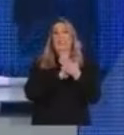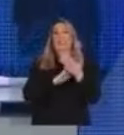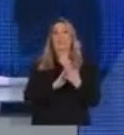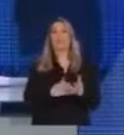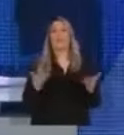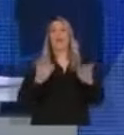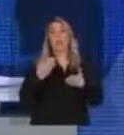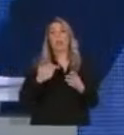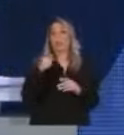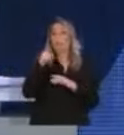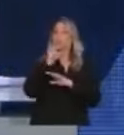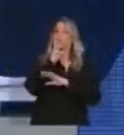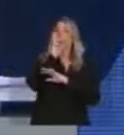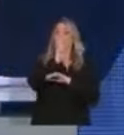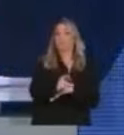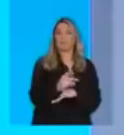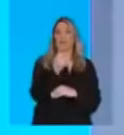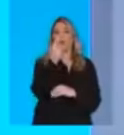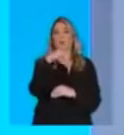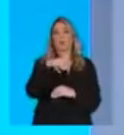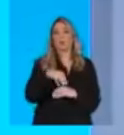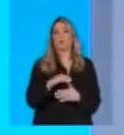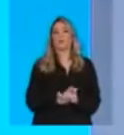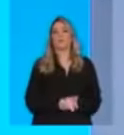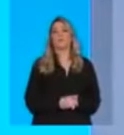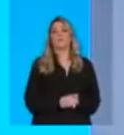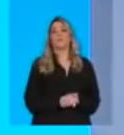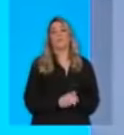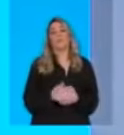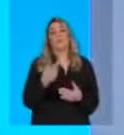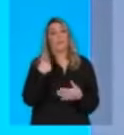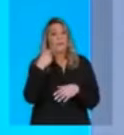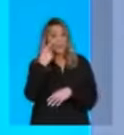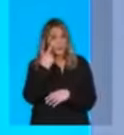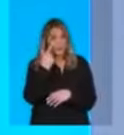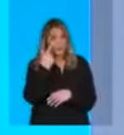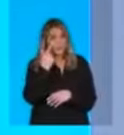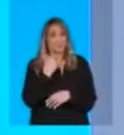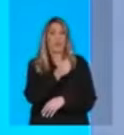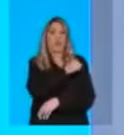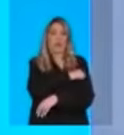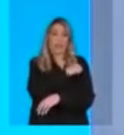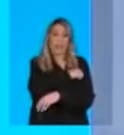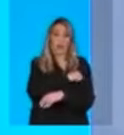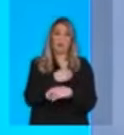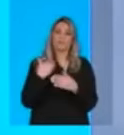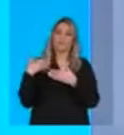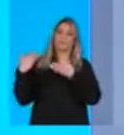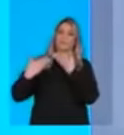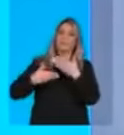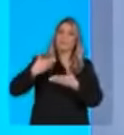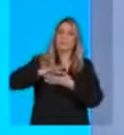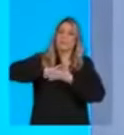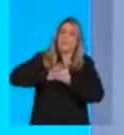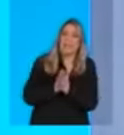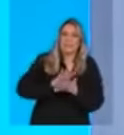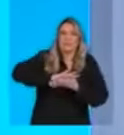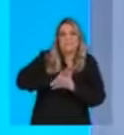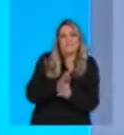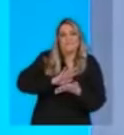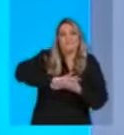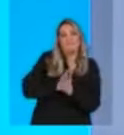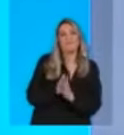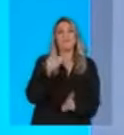freixo tem mais um minuto paraa tréplica olha Crivela o Rio de Janeiro vem sendo muito massacrado